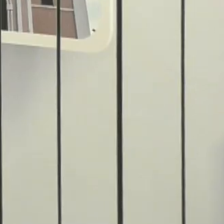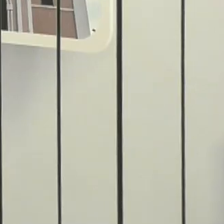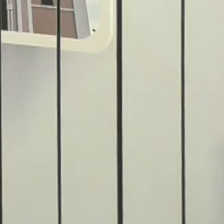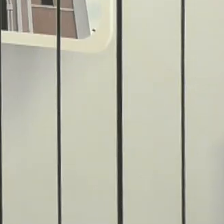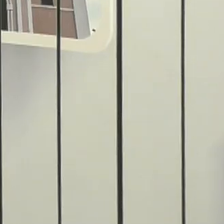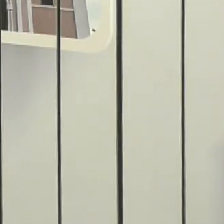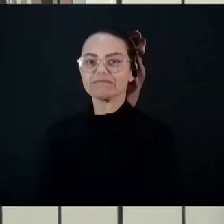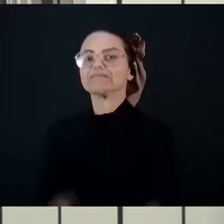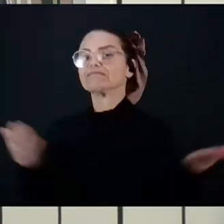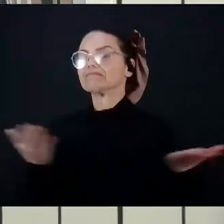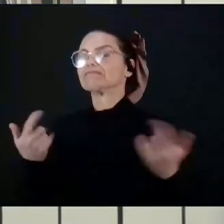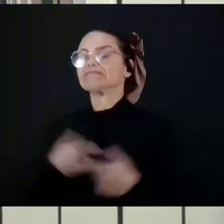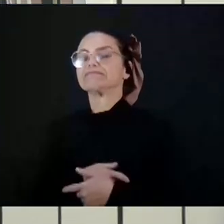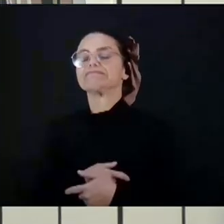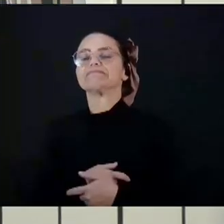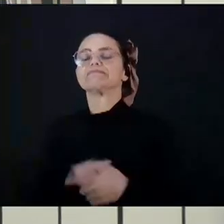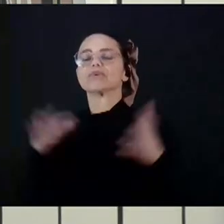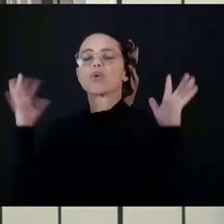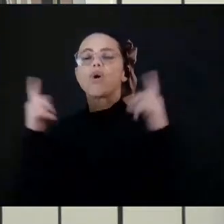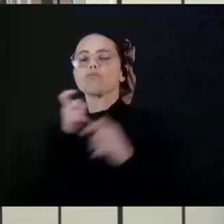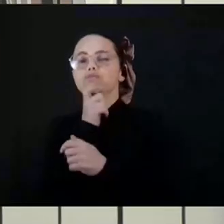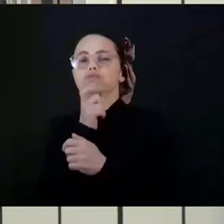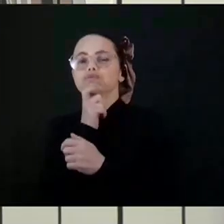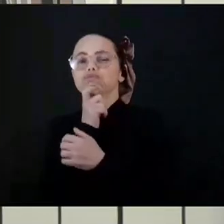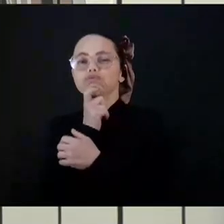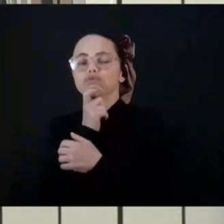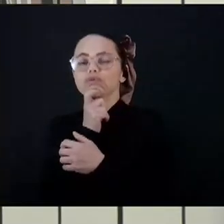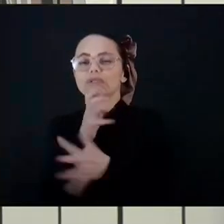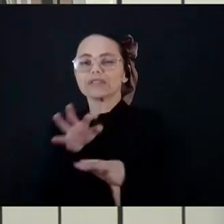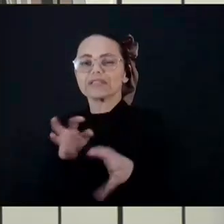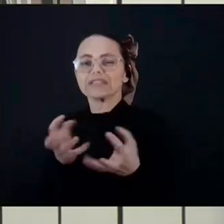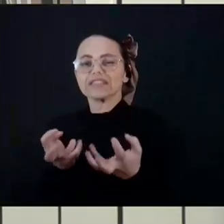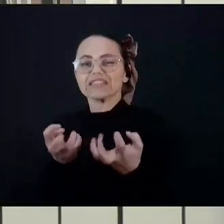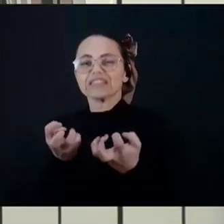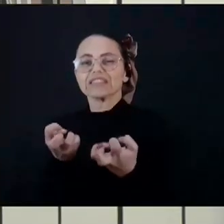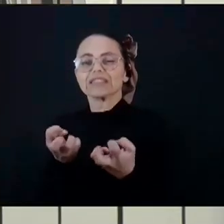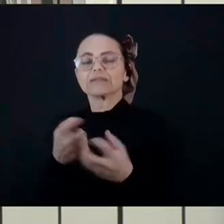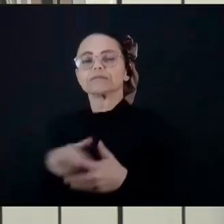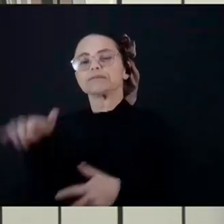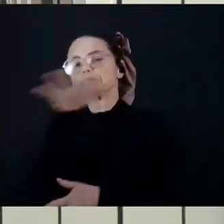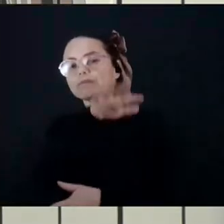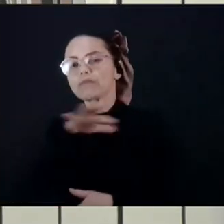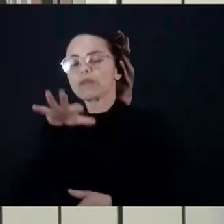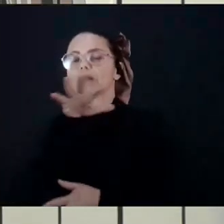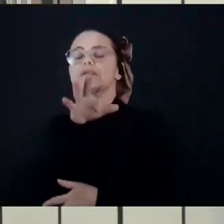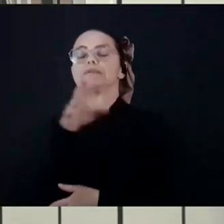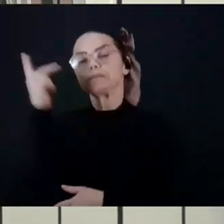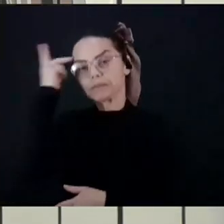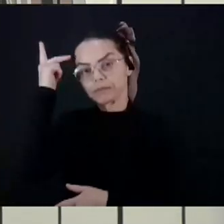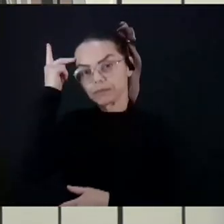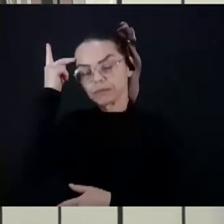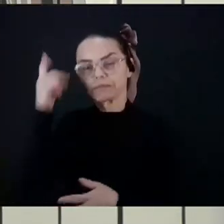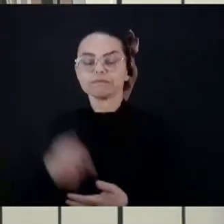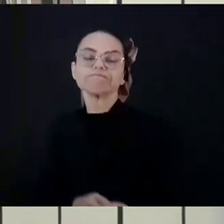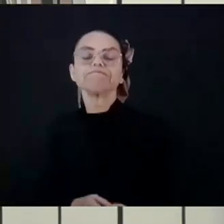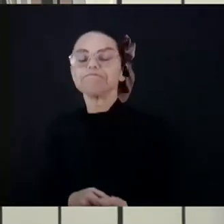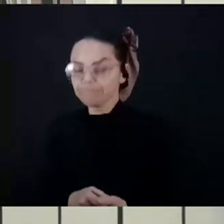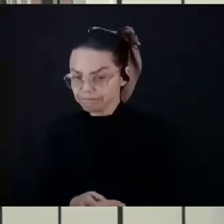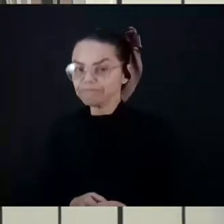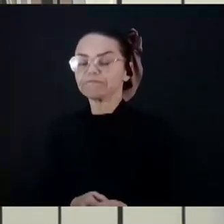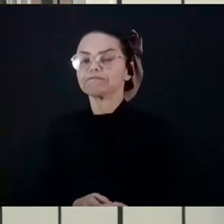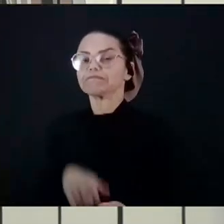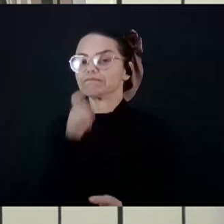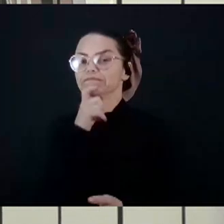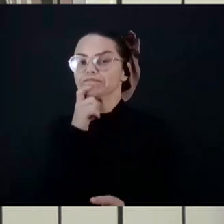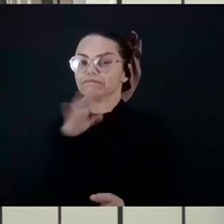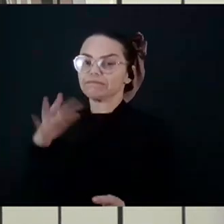Uma massa de ar frio e seco atua sobre todo o estado de São Paulo, o que favorece o tempo ficar estável